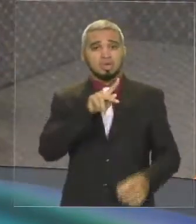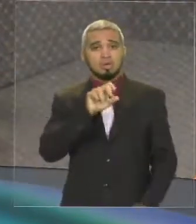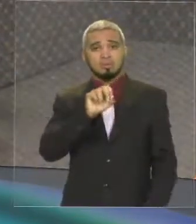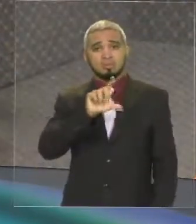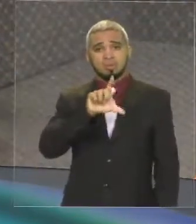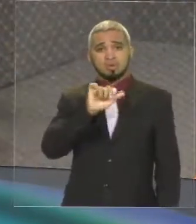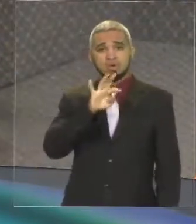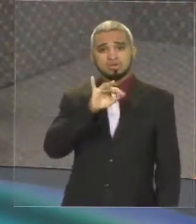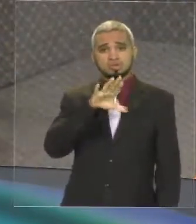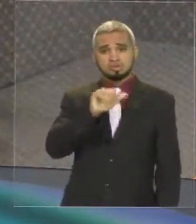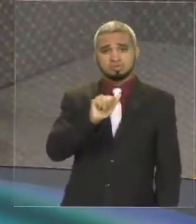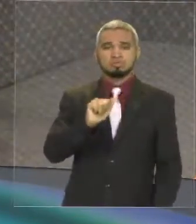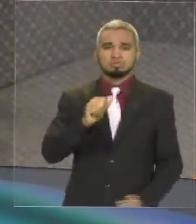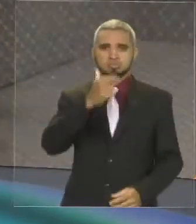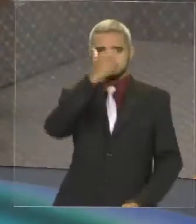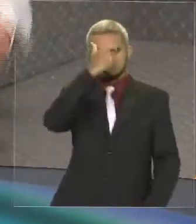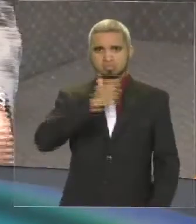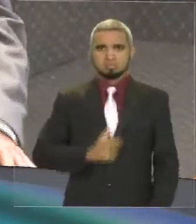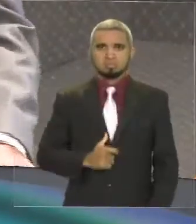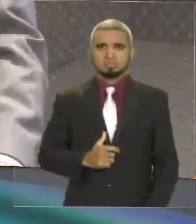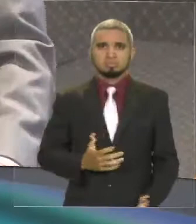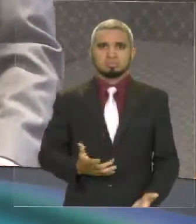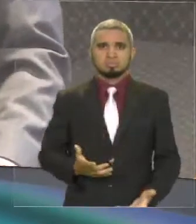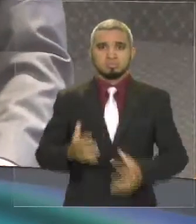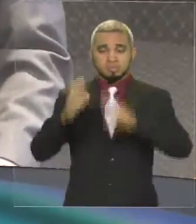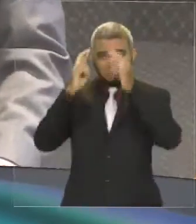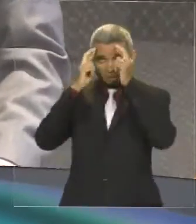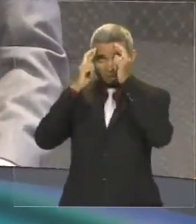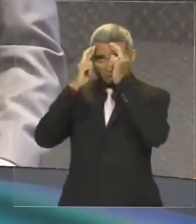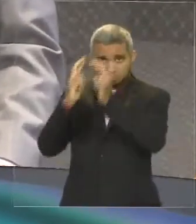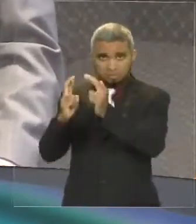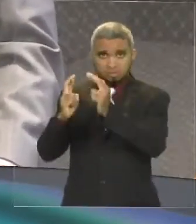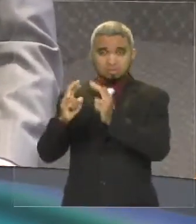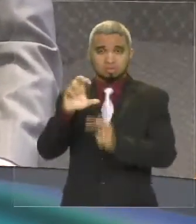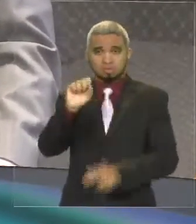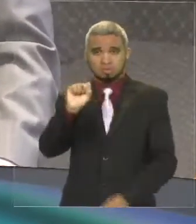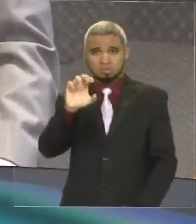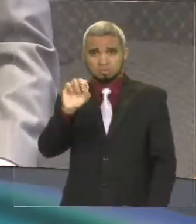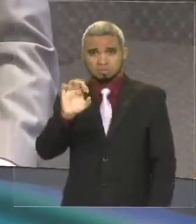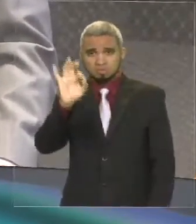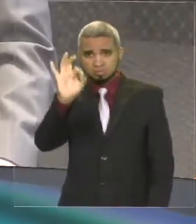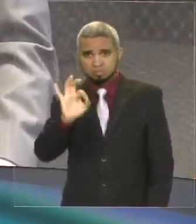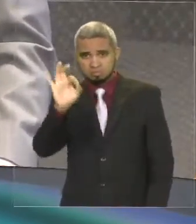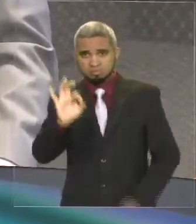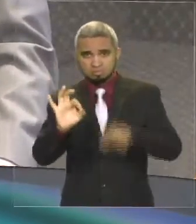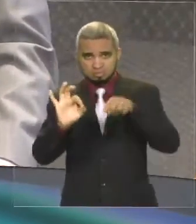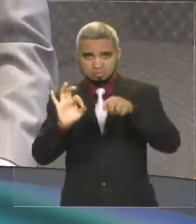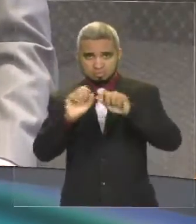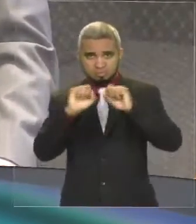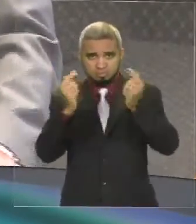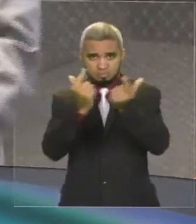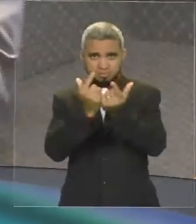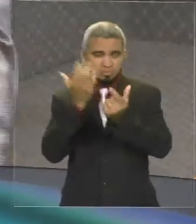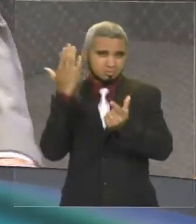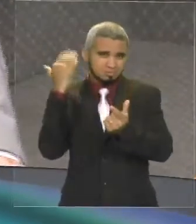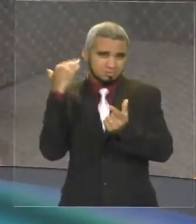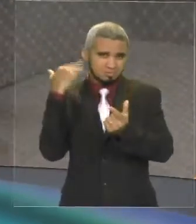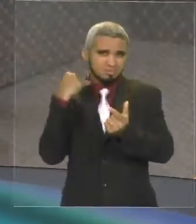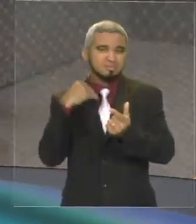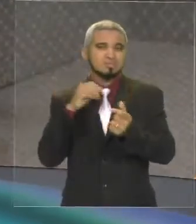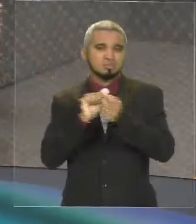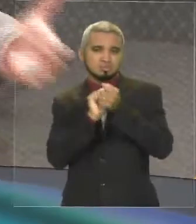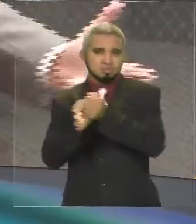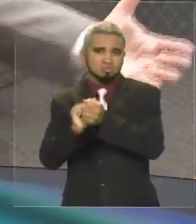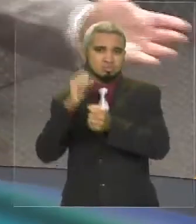Eu respeito, eu acho que 80% dessa casa aqui foi base política da governadora Rosiana Sarney. Os erros que